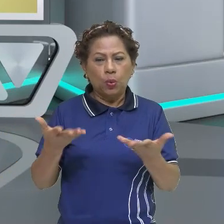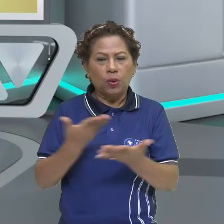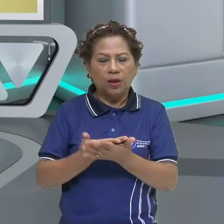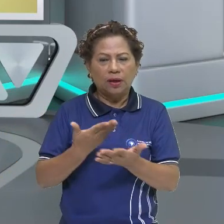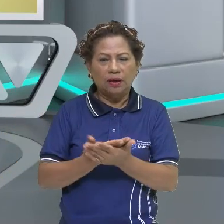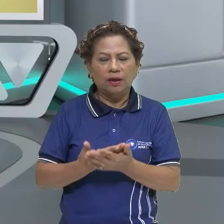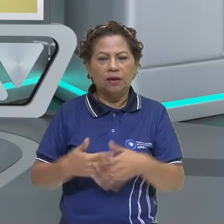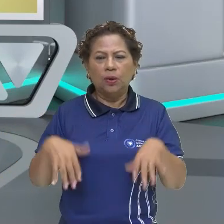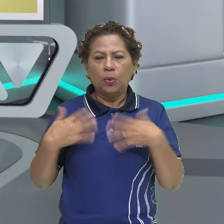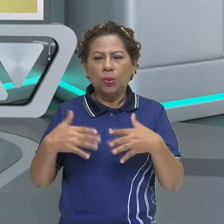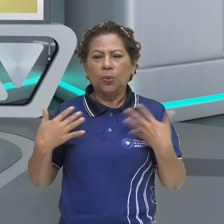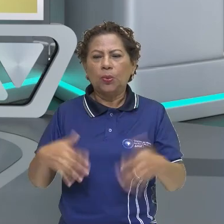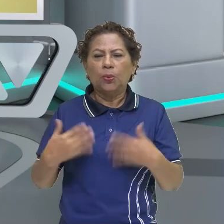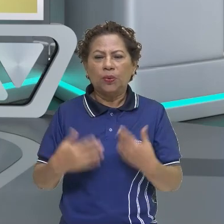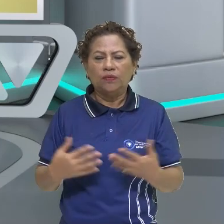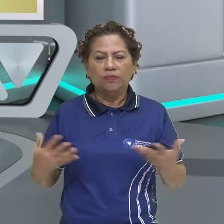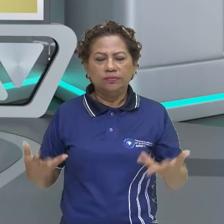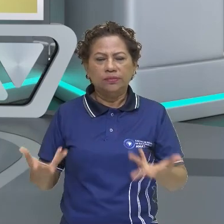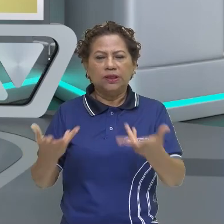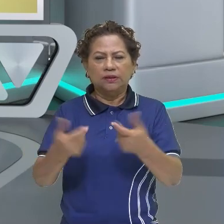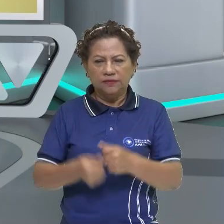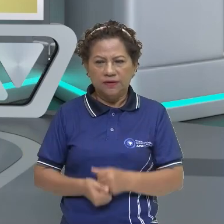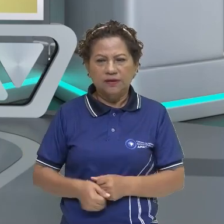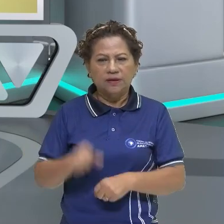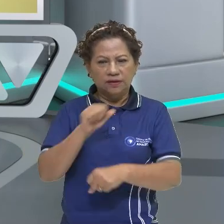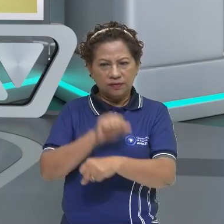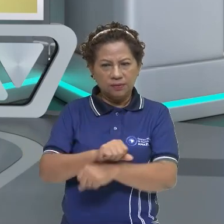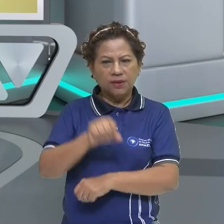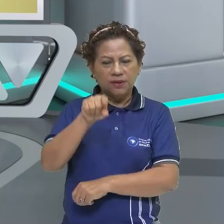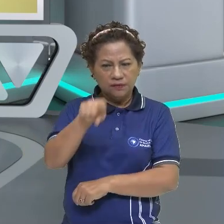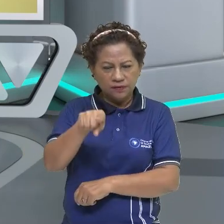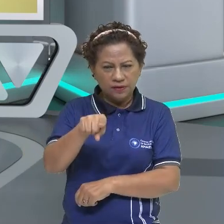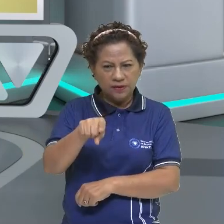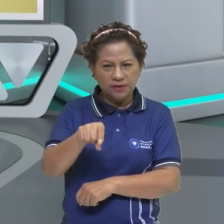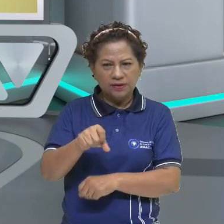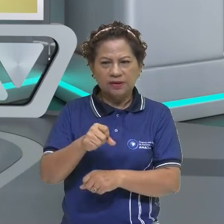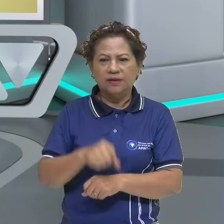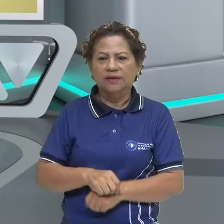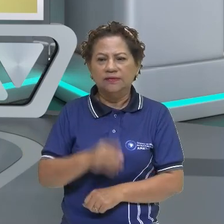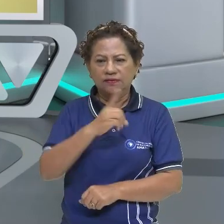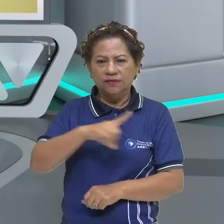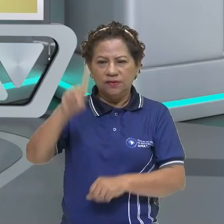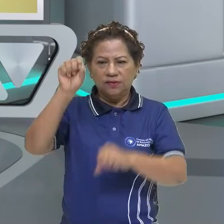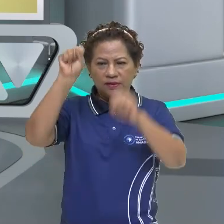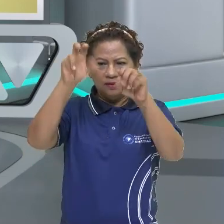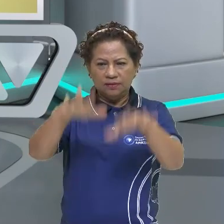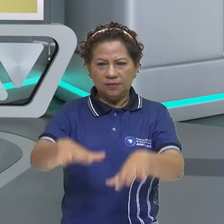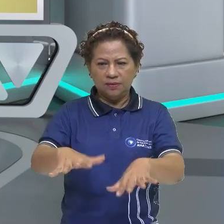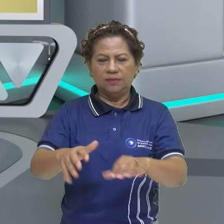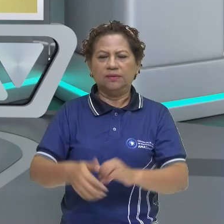muito mais, né? Então, esperamos vocês amanhã. Fiquem com Deus e um bom retorno para casa.